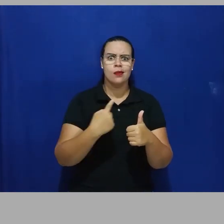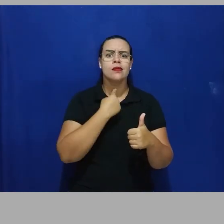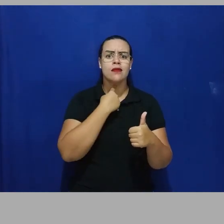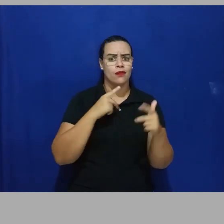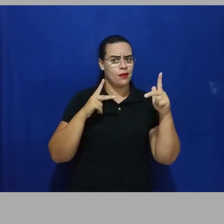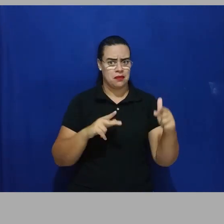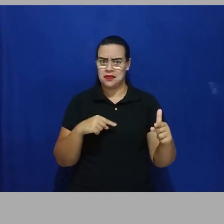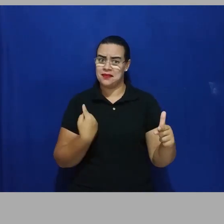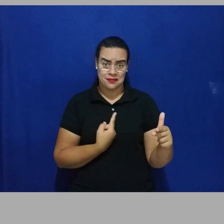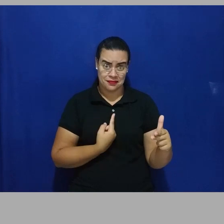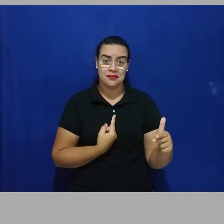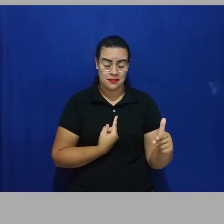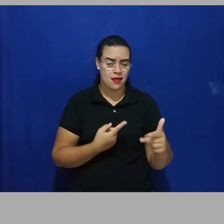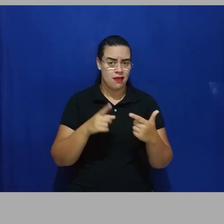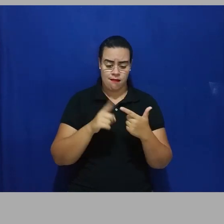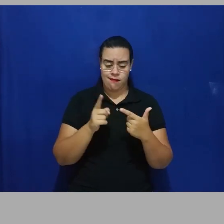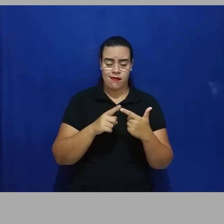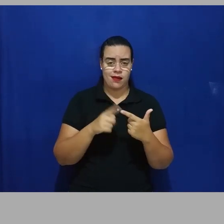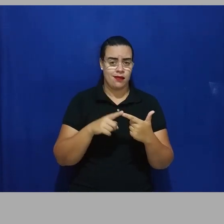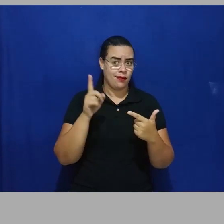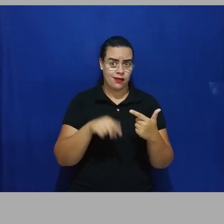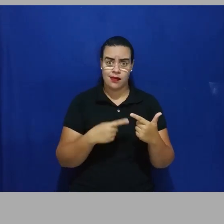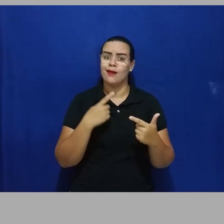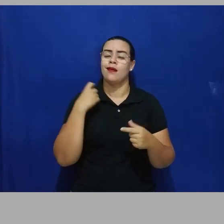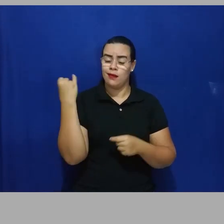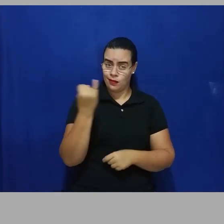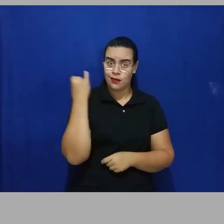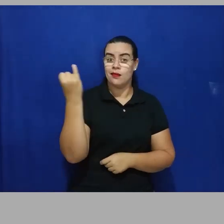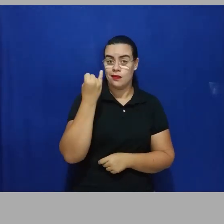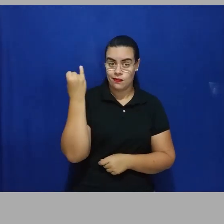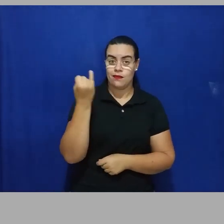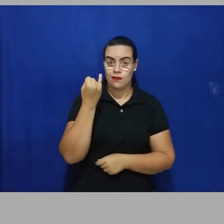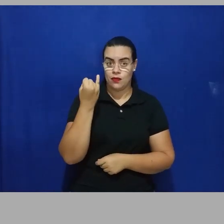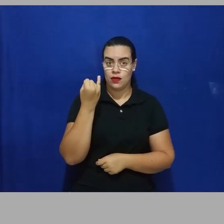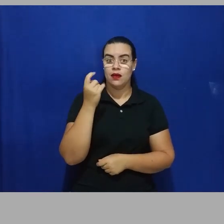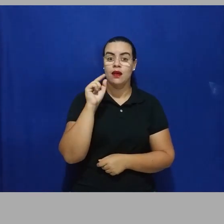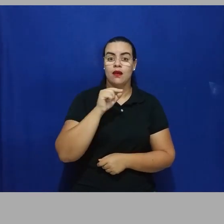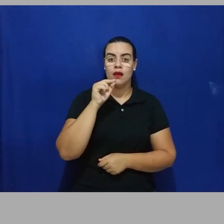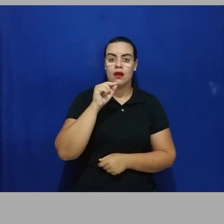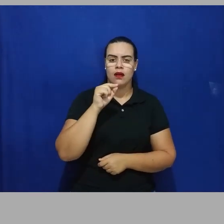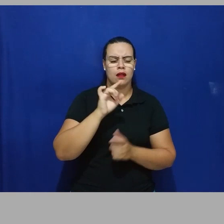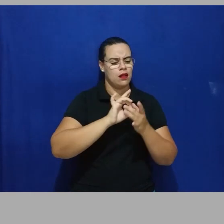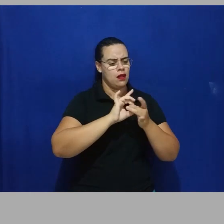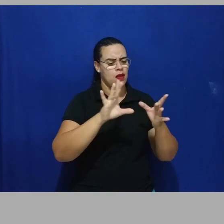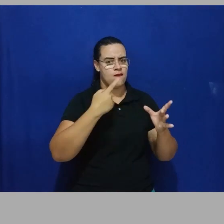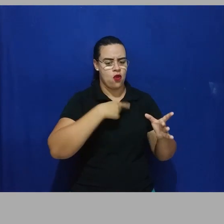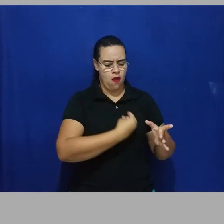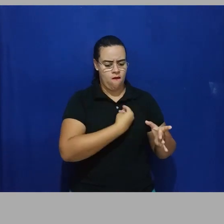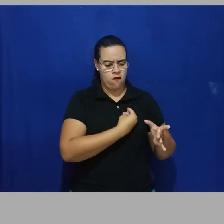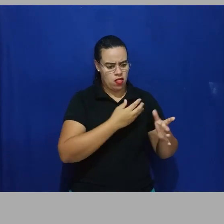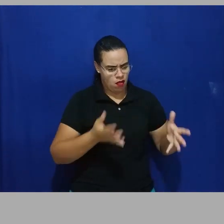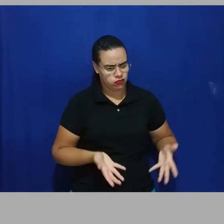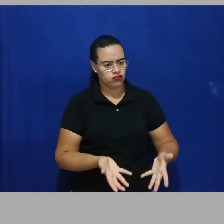natural ser travesti como somos, é completamente importante deixar que nossas